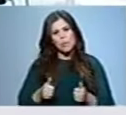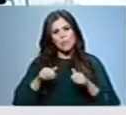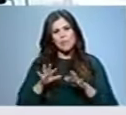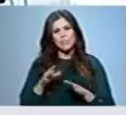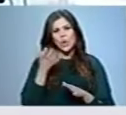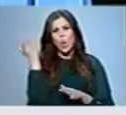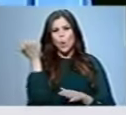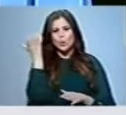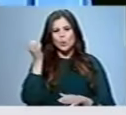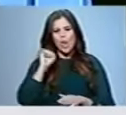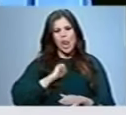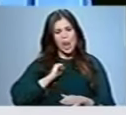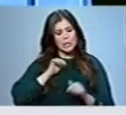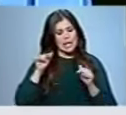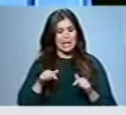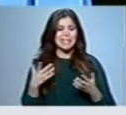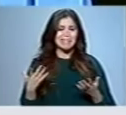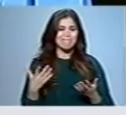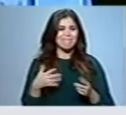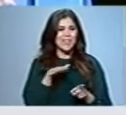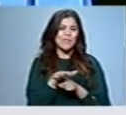nossa cultura mais ocidental,